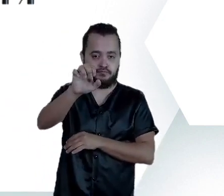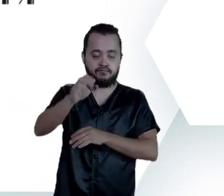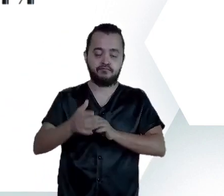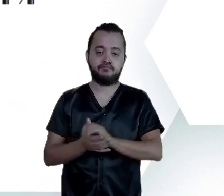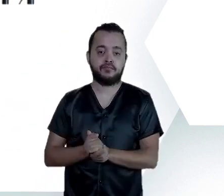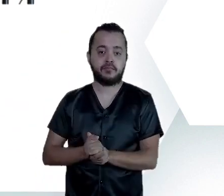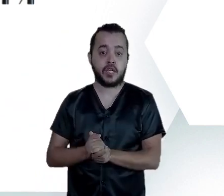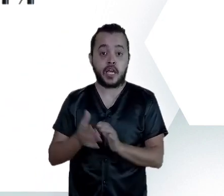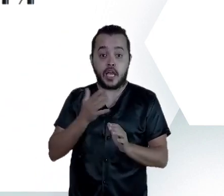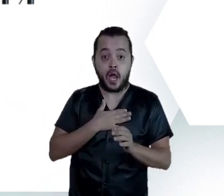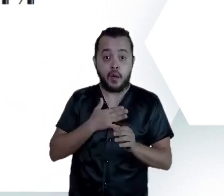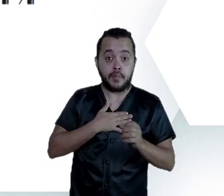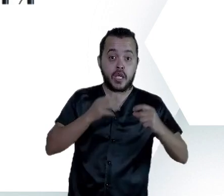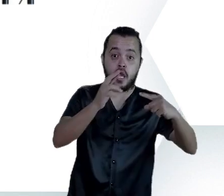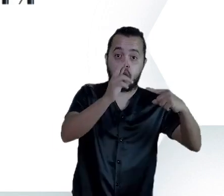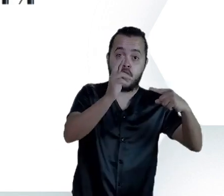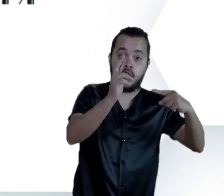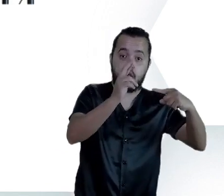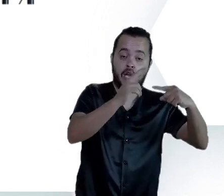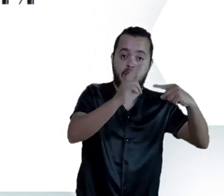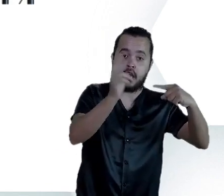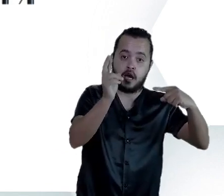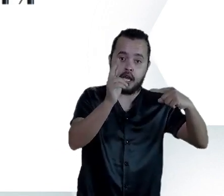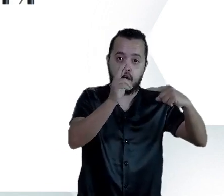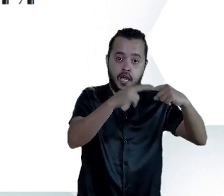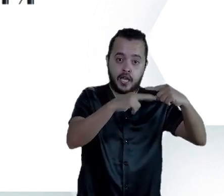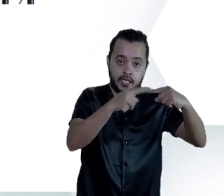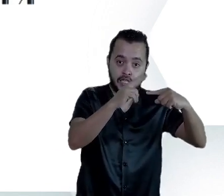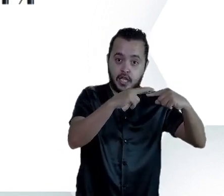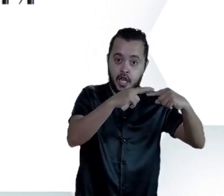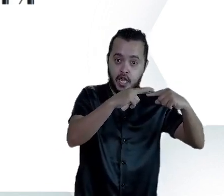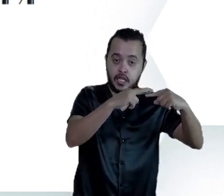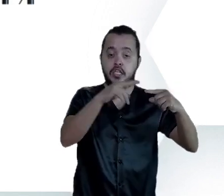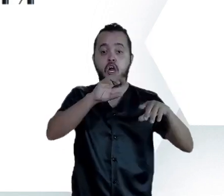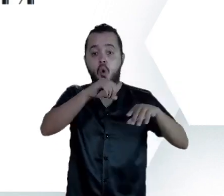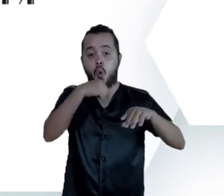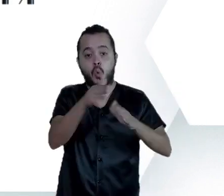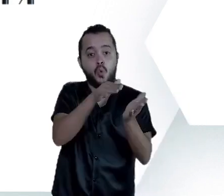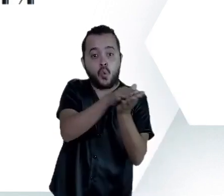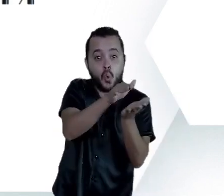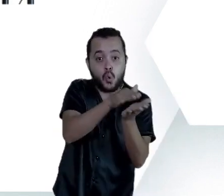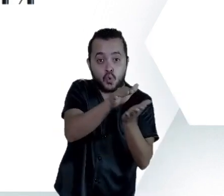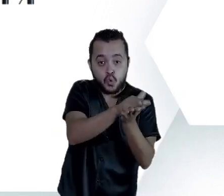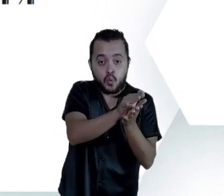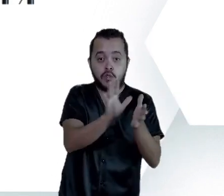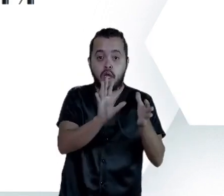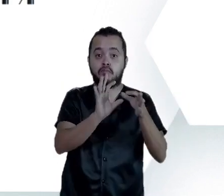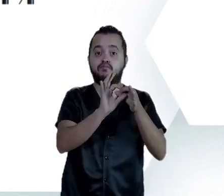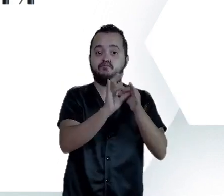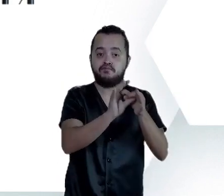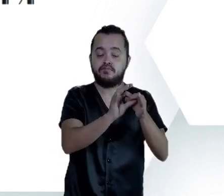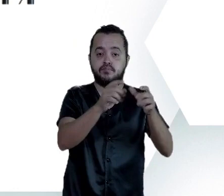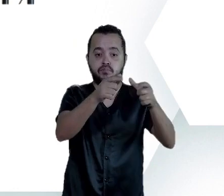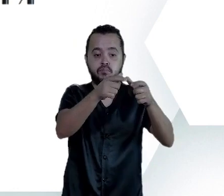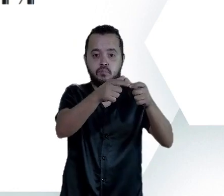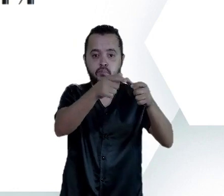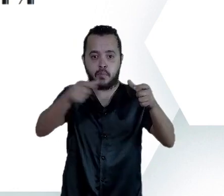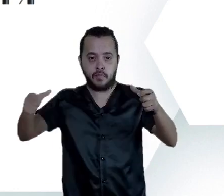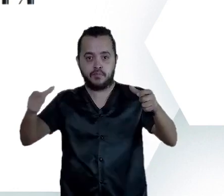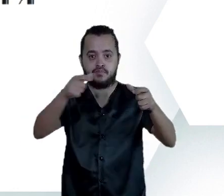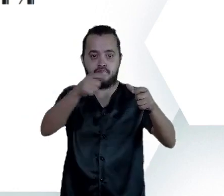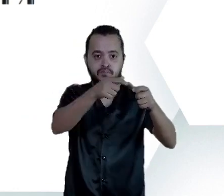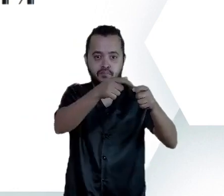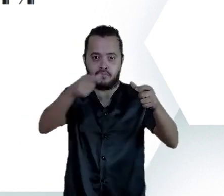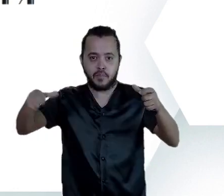minhas resistências ou a minha unidade de consumo, tá, está em série com a